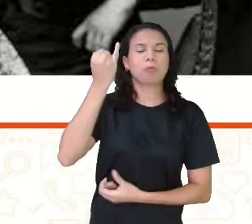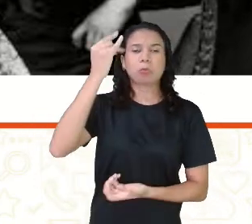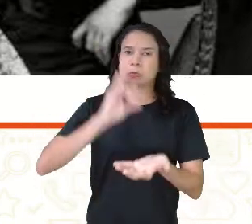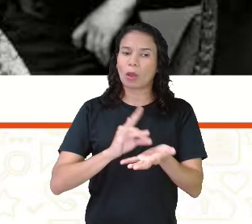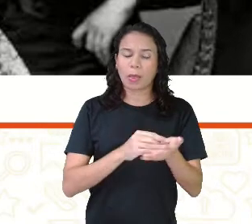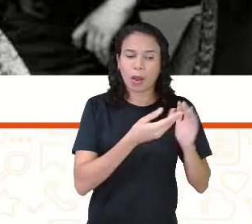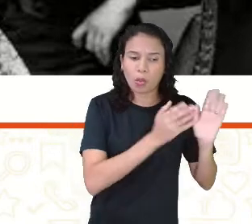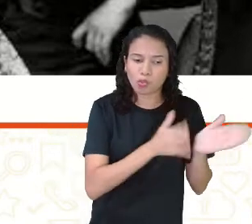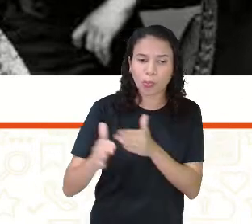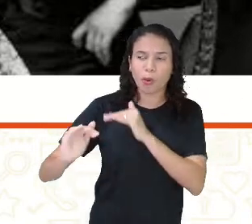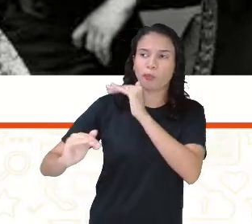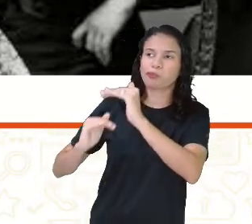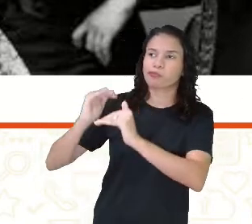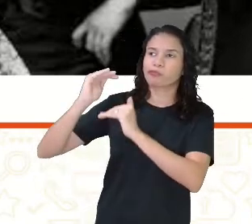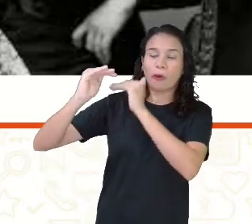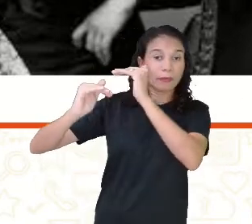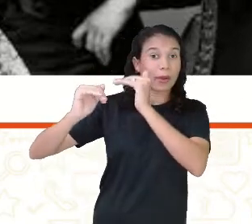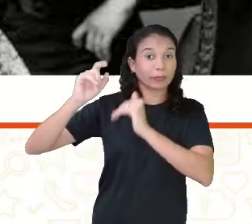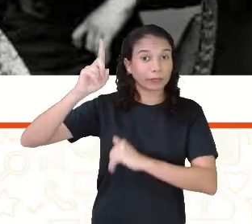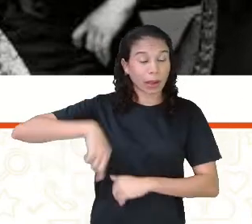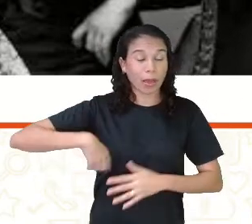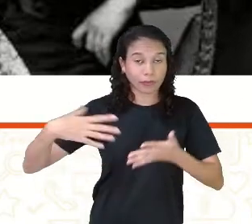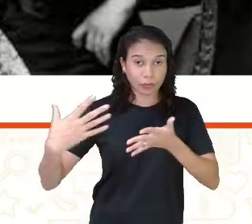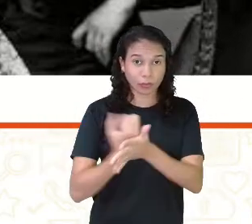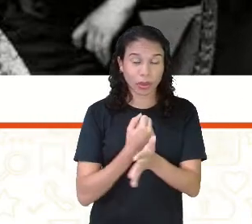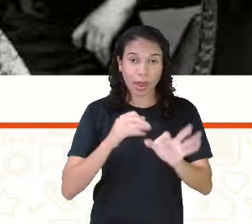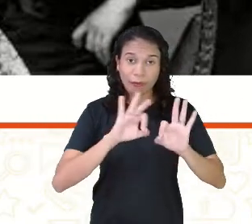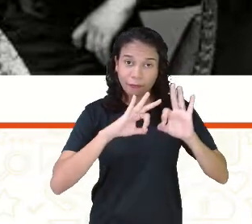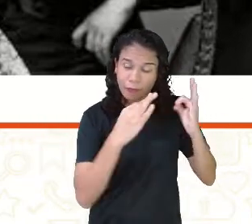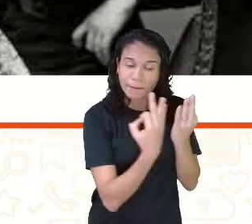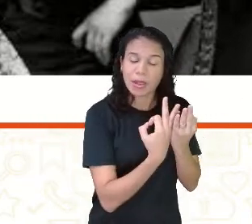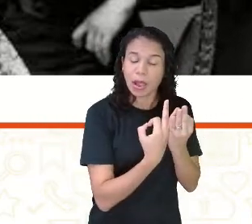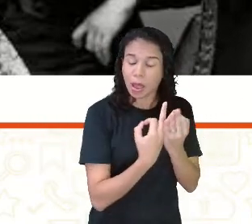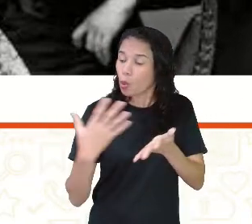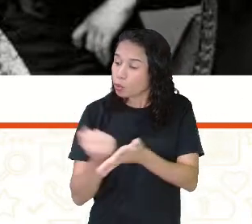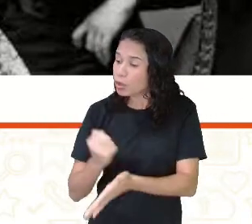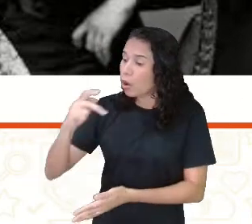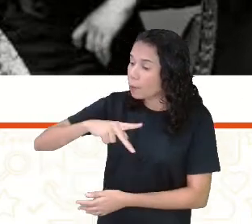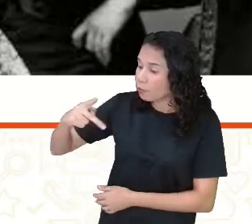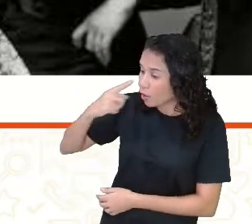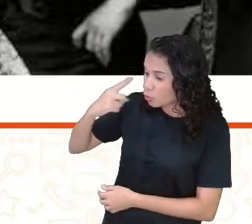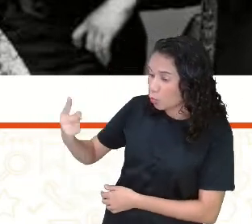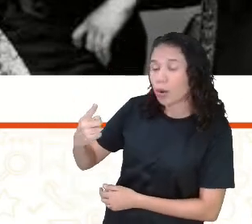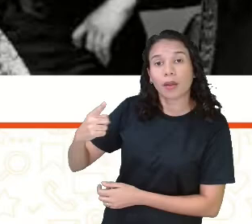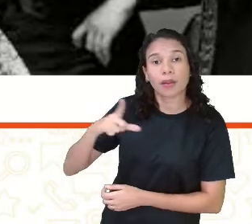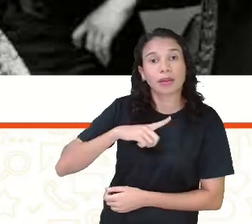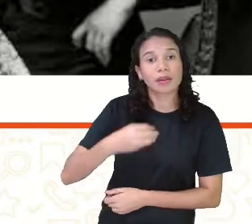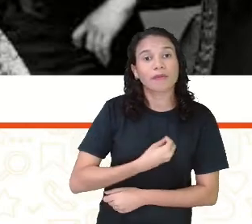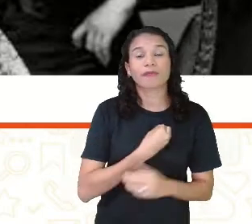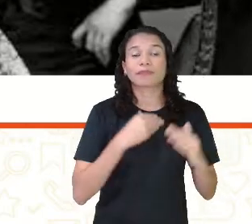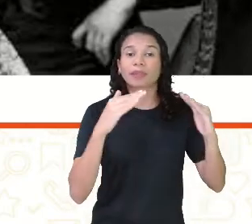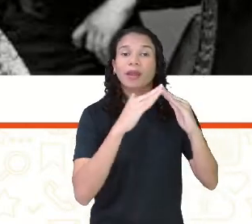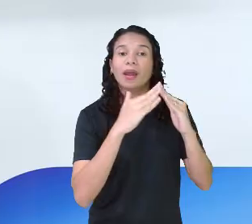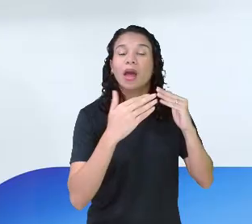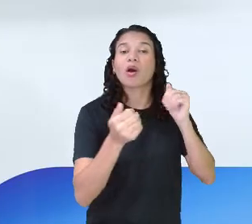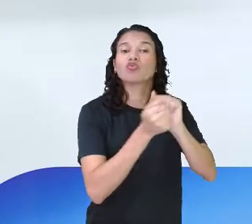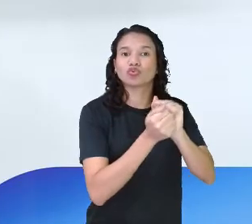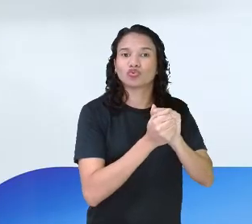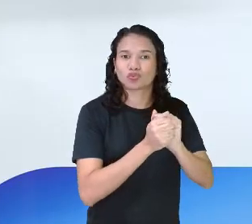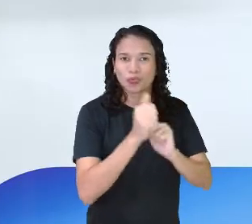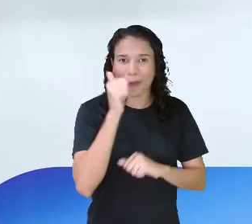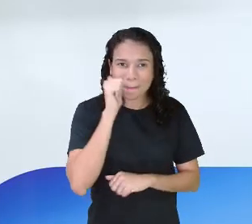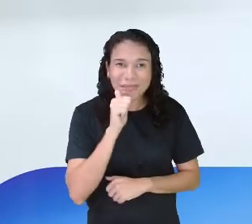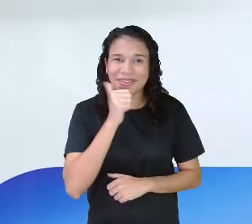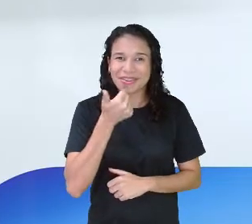no seu processo de desenvolvimento. Ela foi contratada pela família e passou a morar na casa de Helen Keller. Então, a partir de